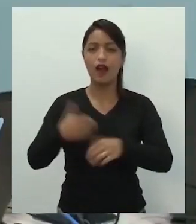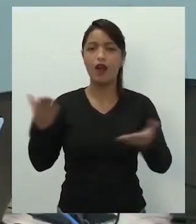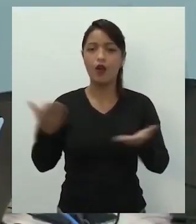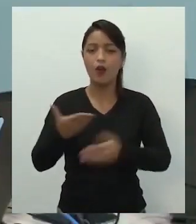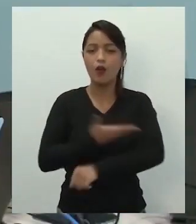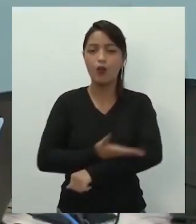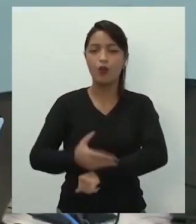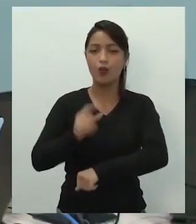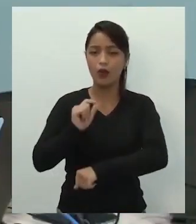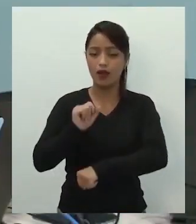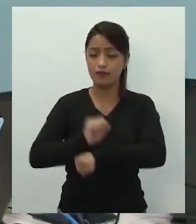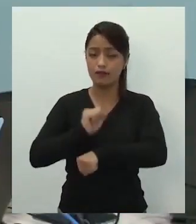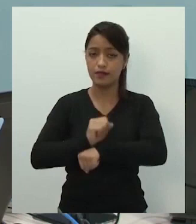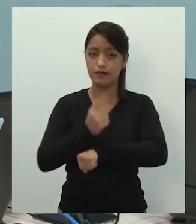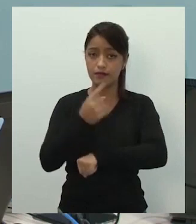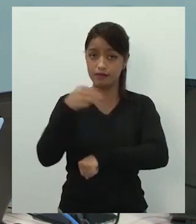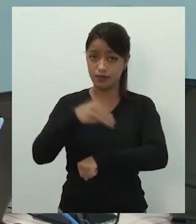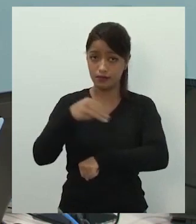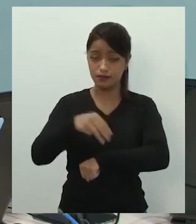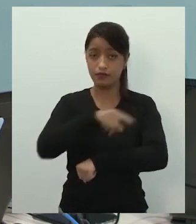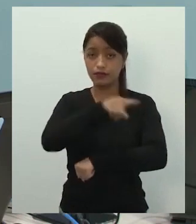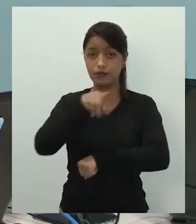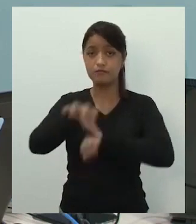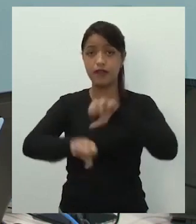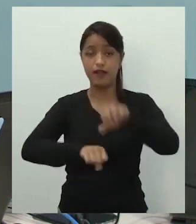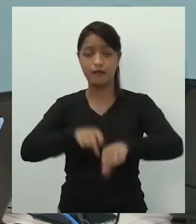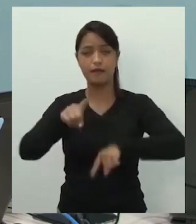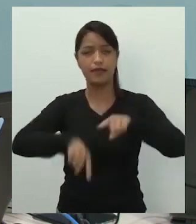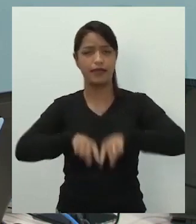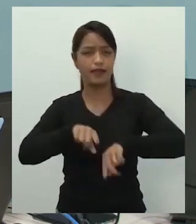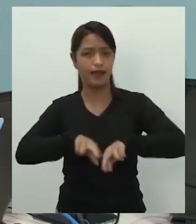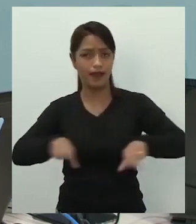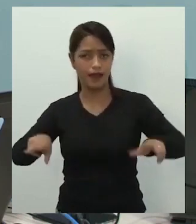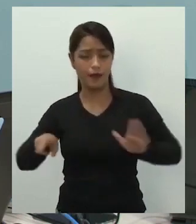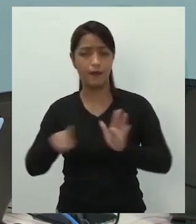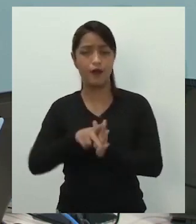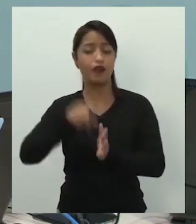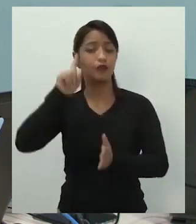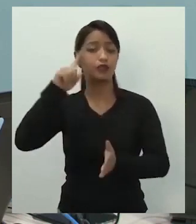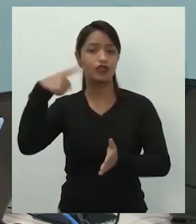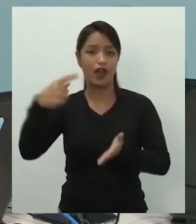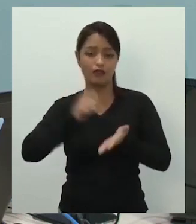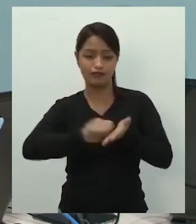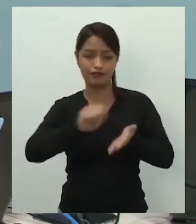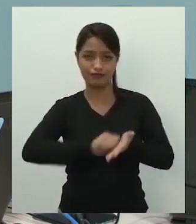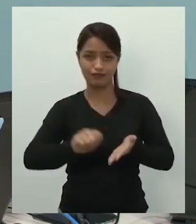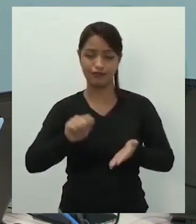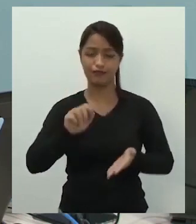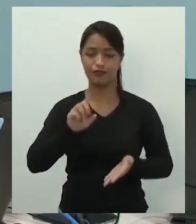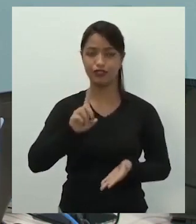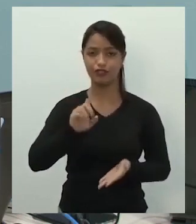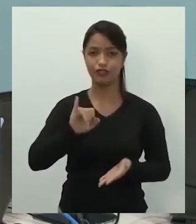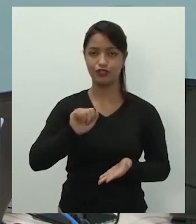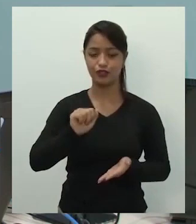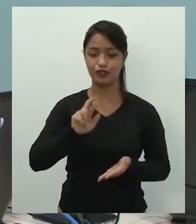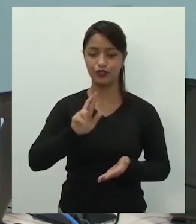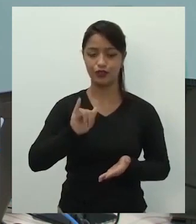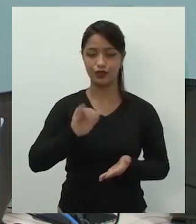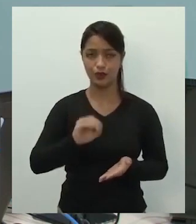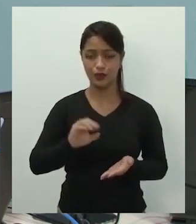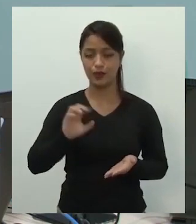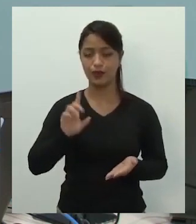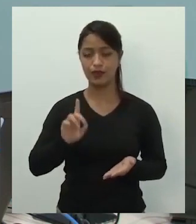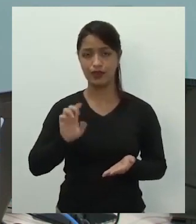um minutinho para vocês separarem o material do diário de bordo. Então, separar o seu caderno, o